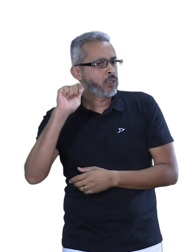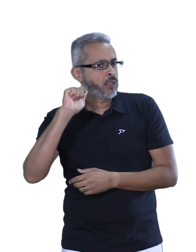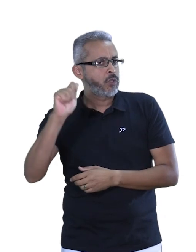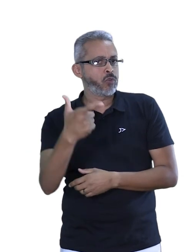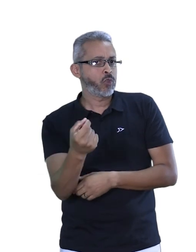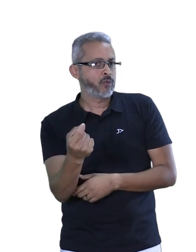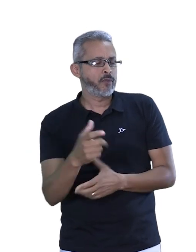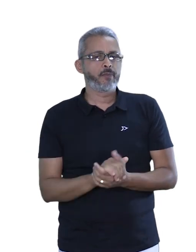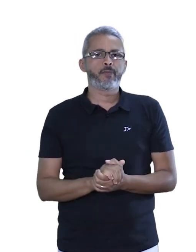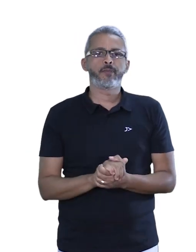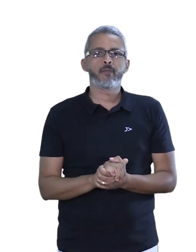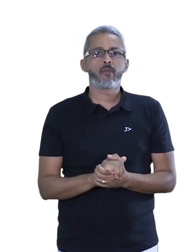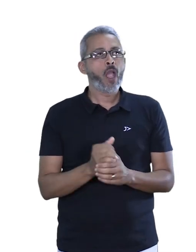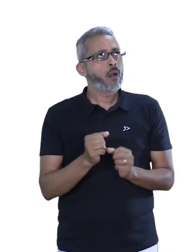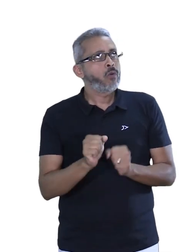de 2020.